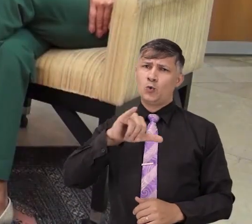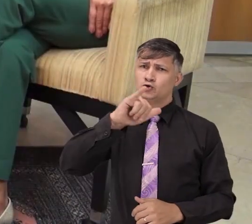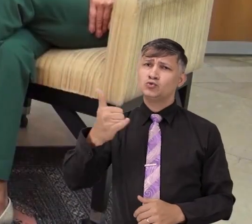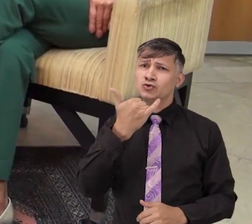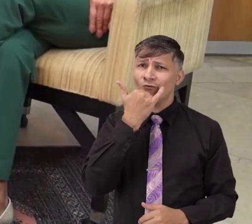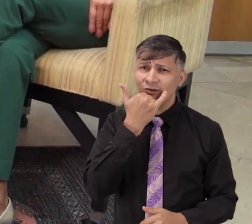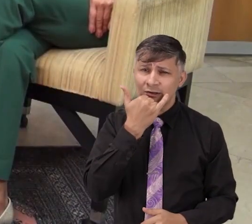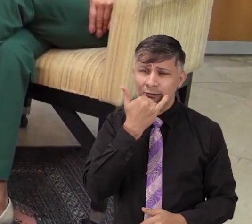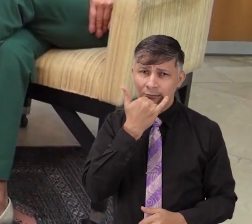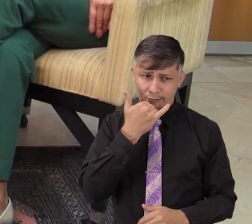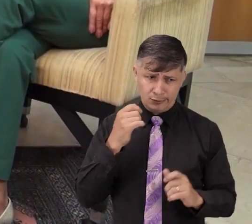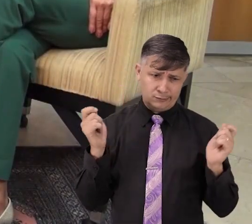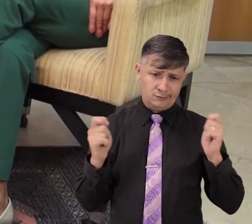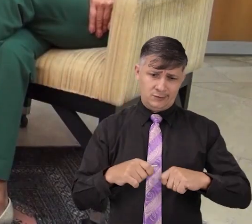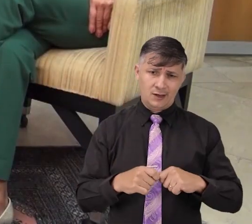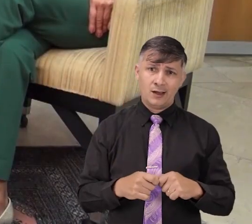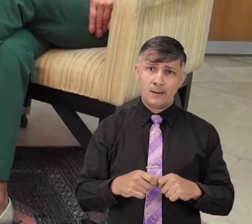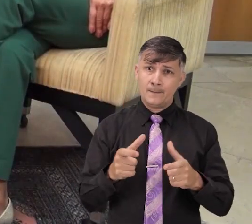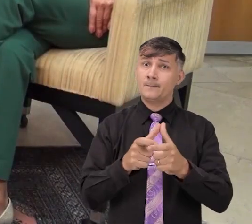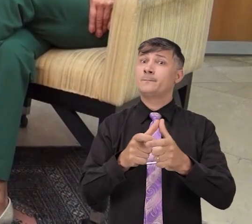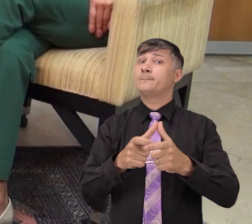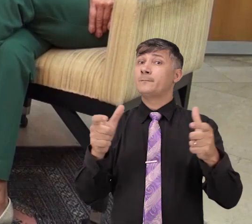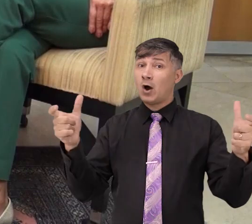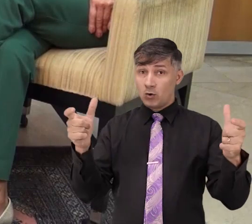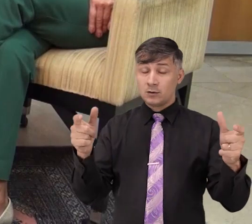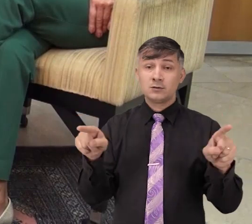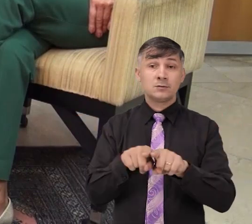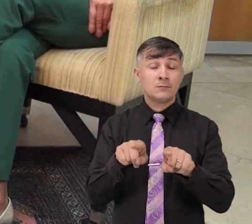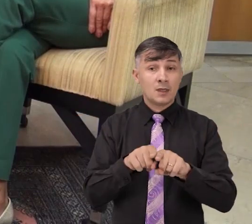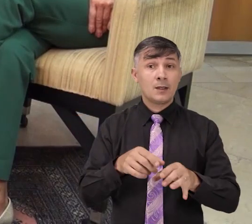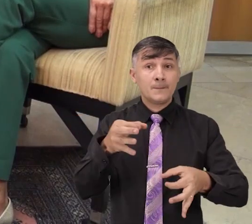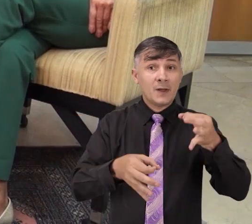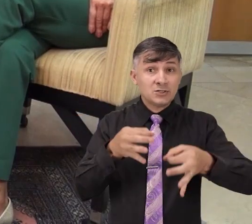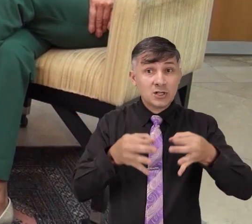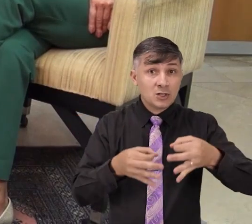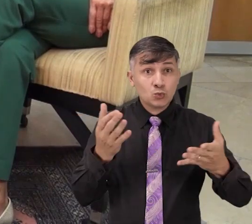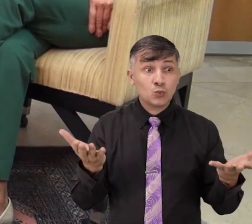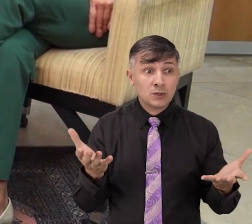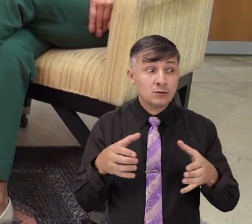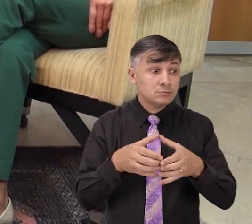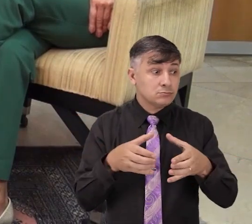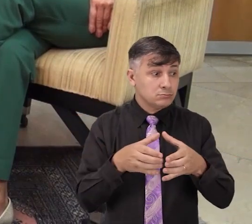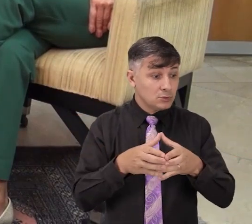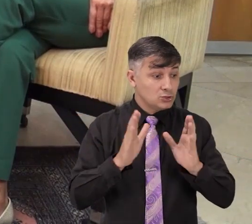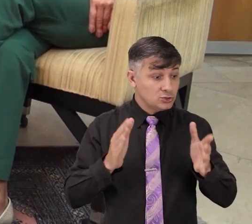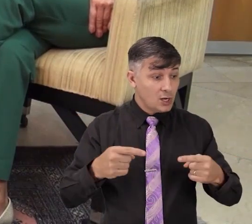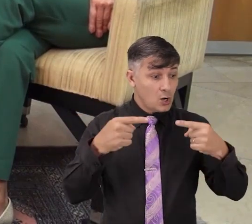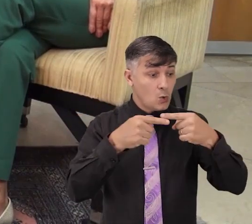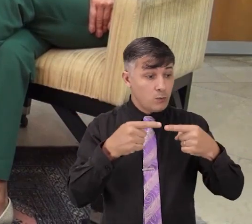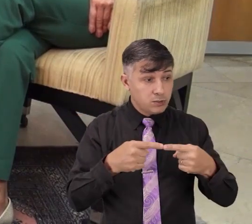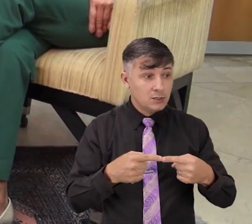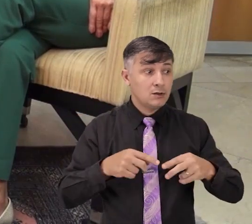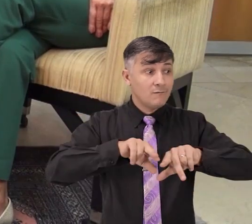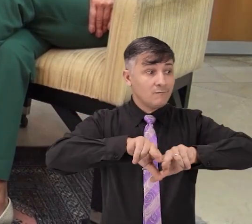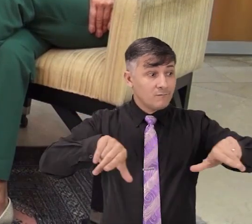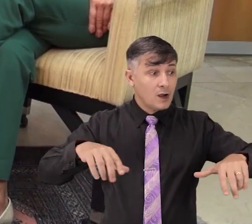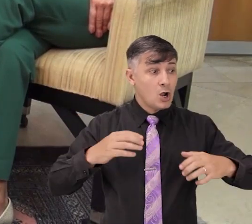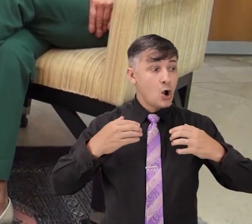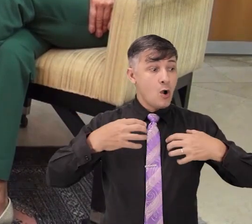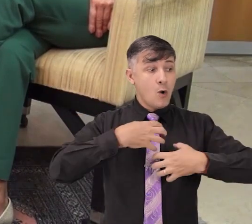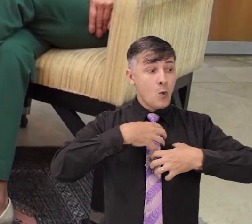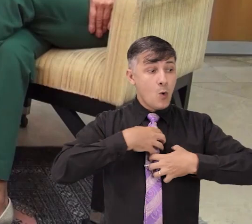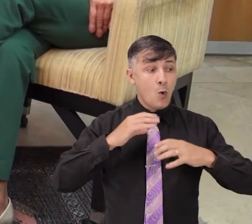sua maioria. Eu acho que também da magistratura, no que diz respeito até ao comportamento de advogados, a gente sabe